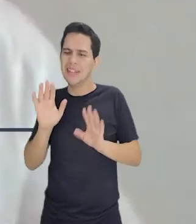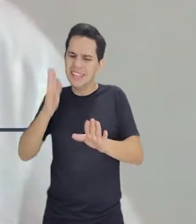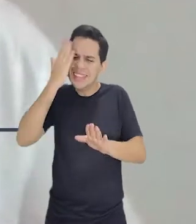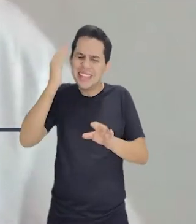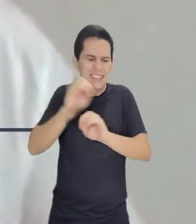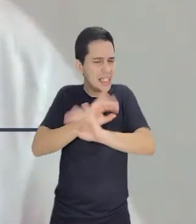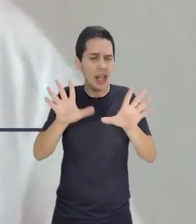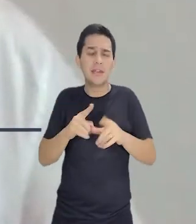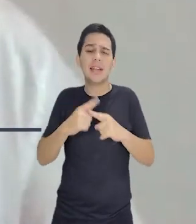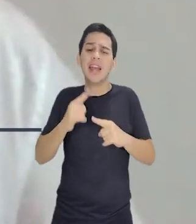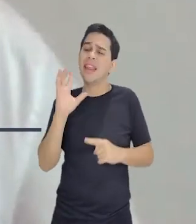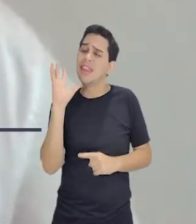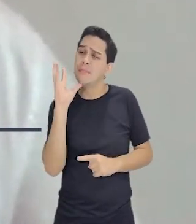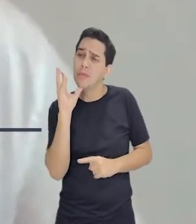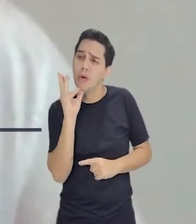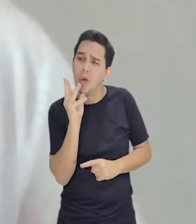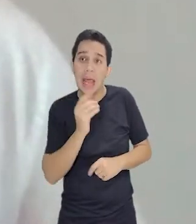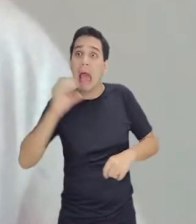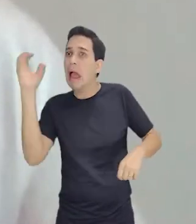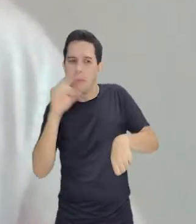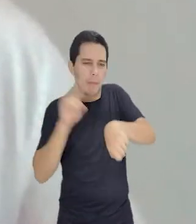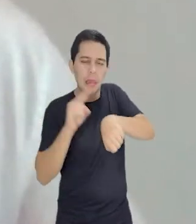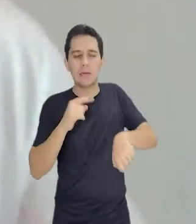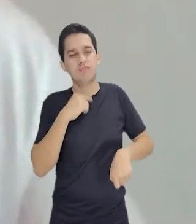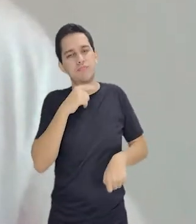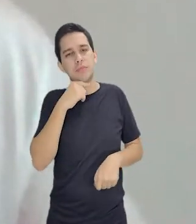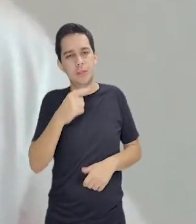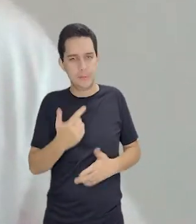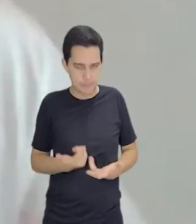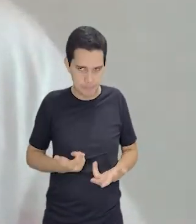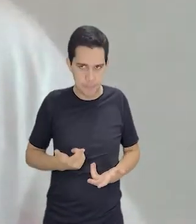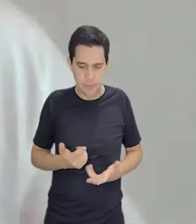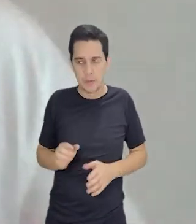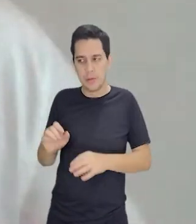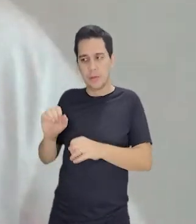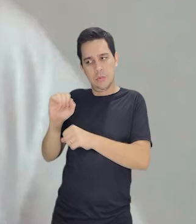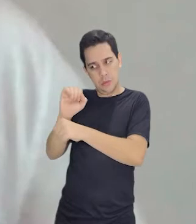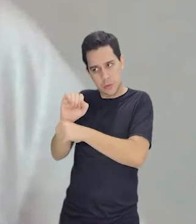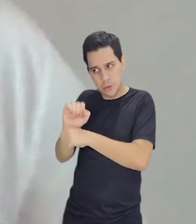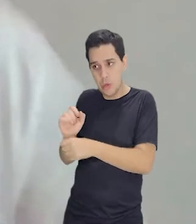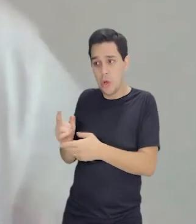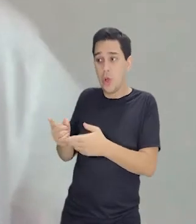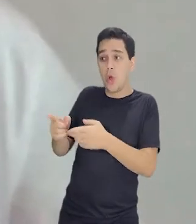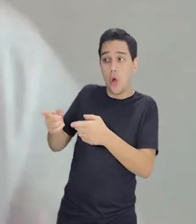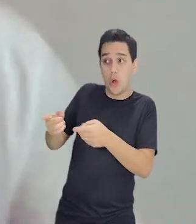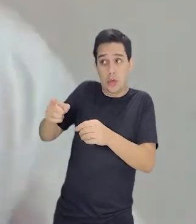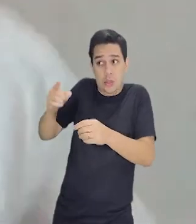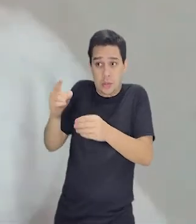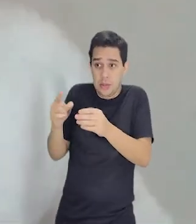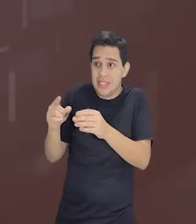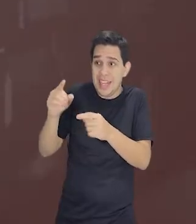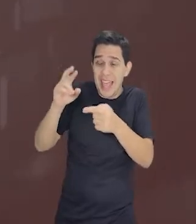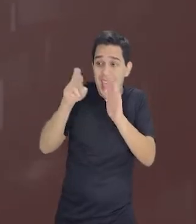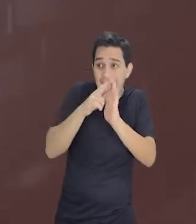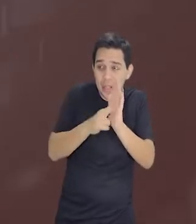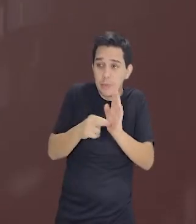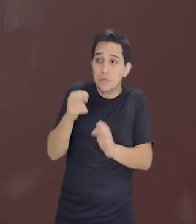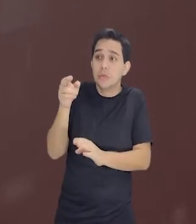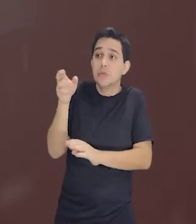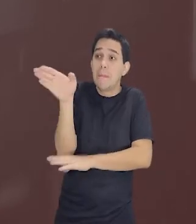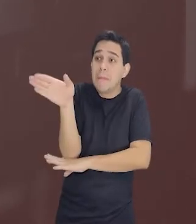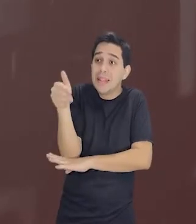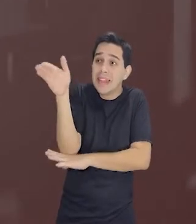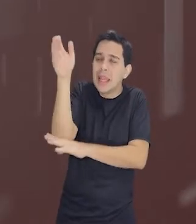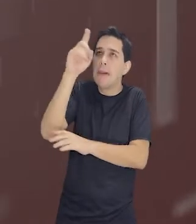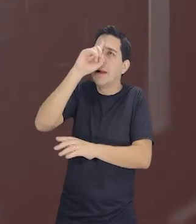que editou, que dispunha ao retorno no bandeiramento, né? A gente se apega ao bandeiramento porque